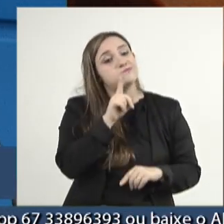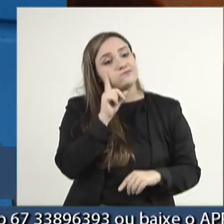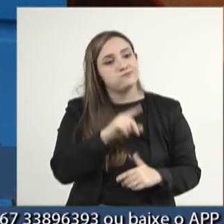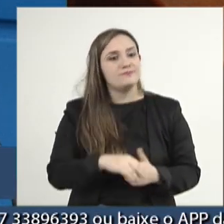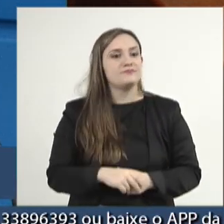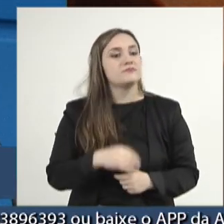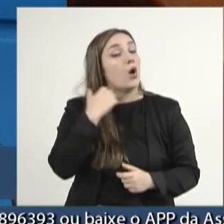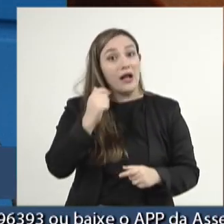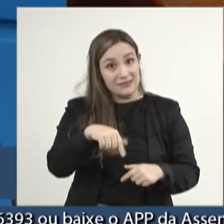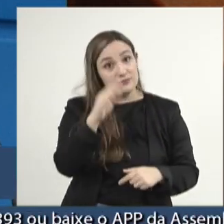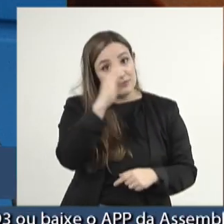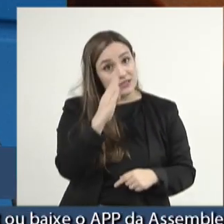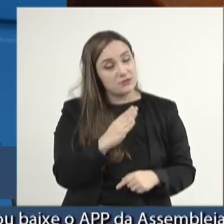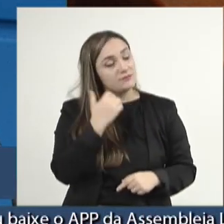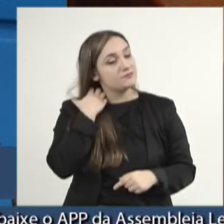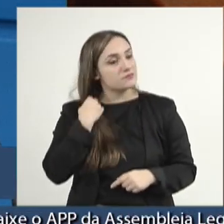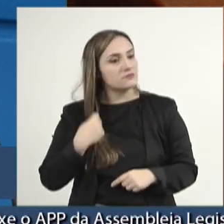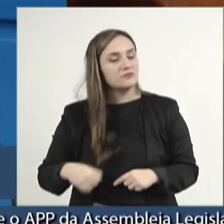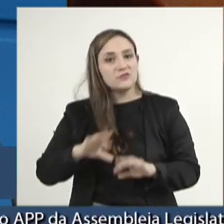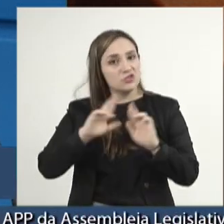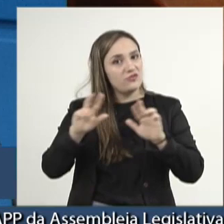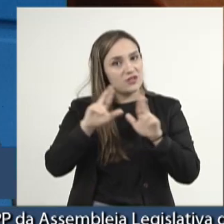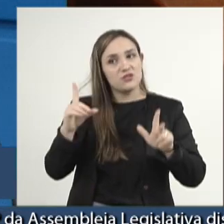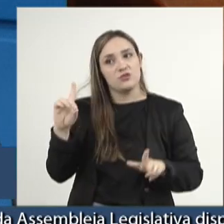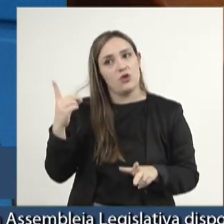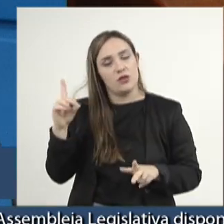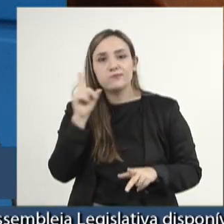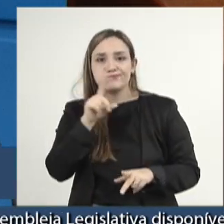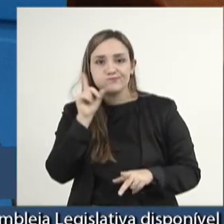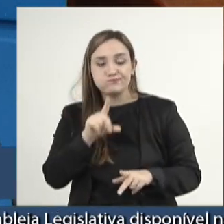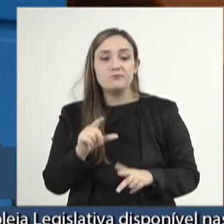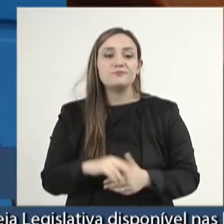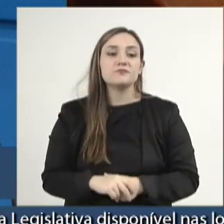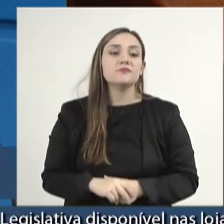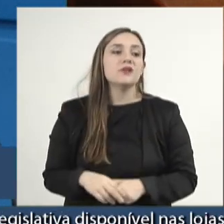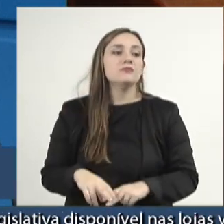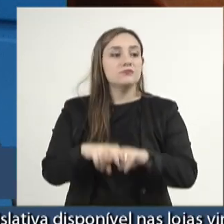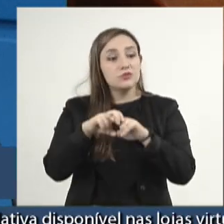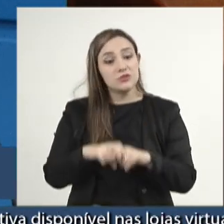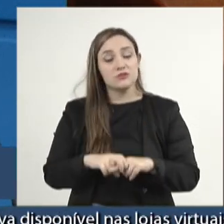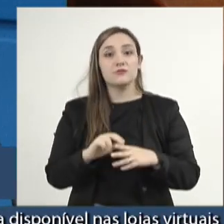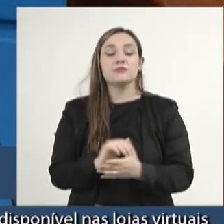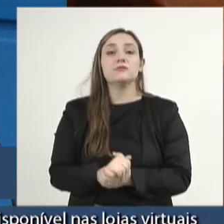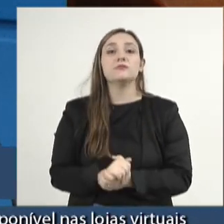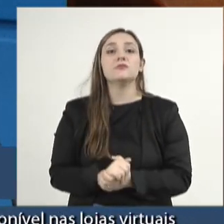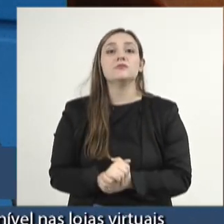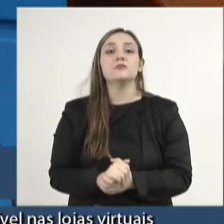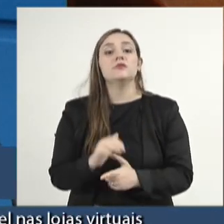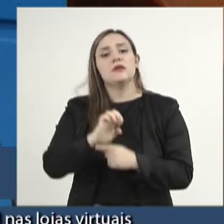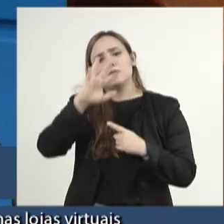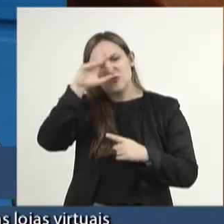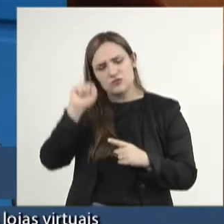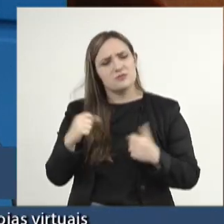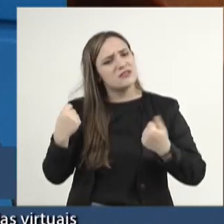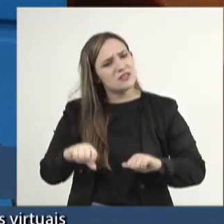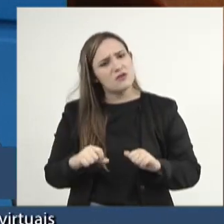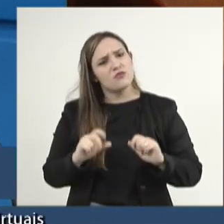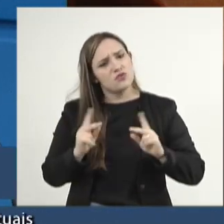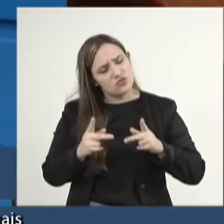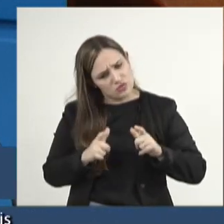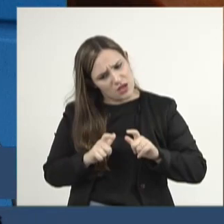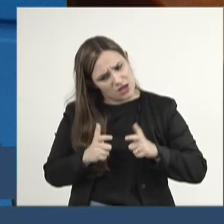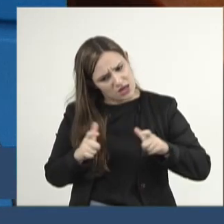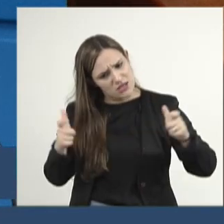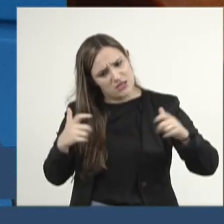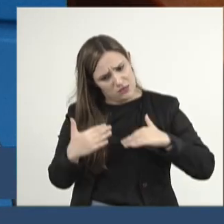reais, acerta o governador ao pegar esse recurso no momento onde o Mato Grosso do Sul precisa continuar expandindo, acerta o